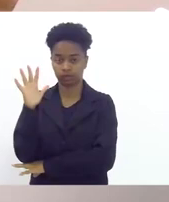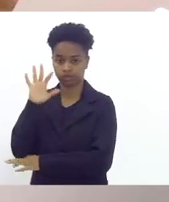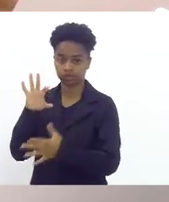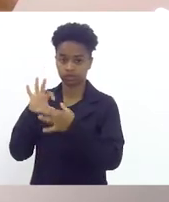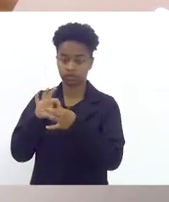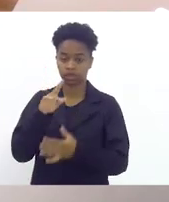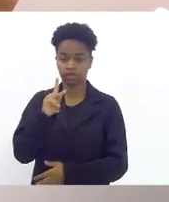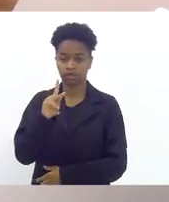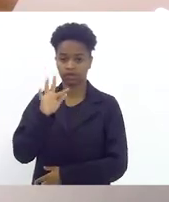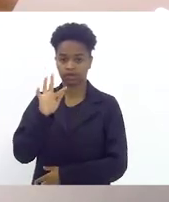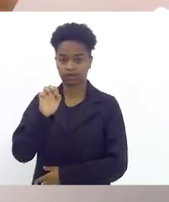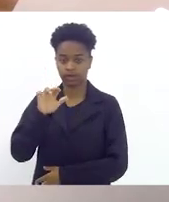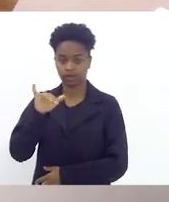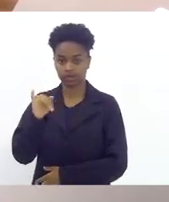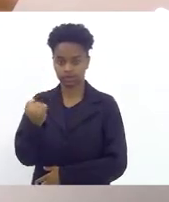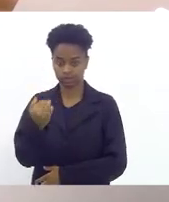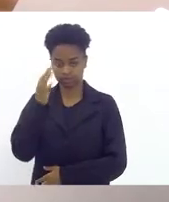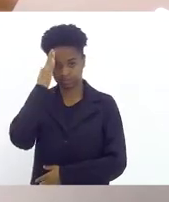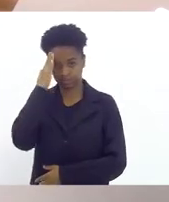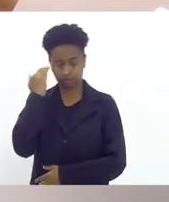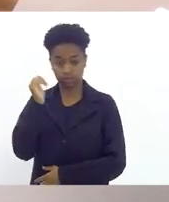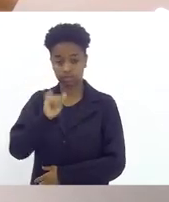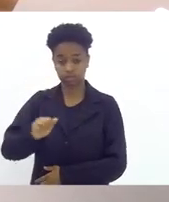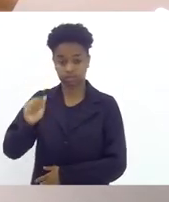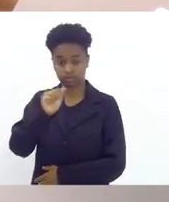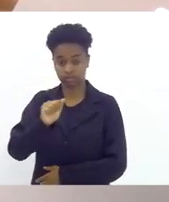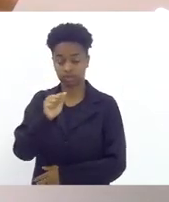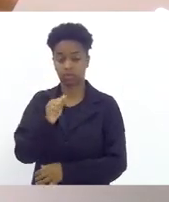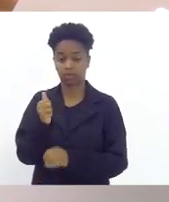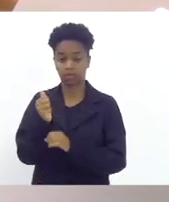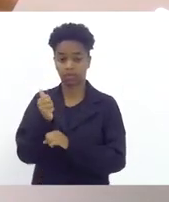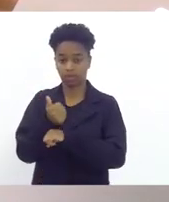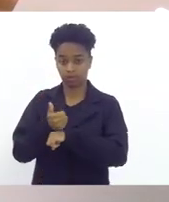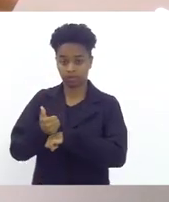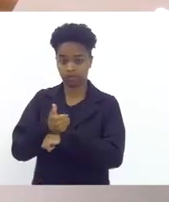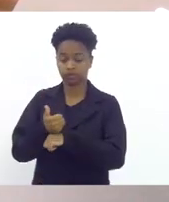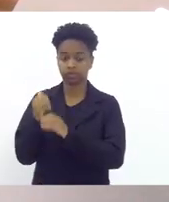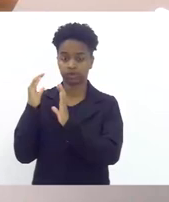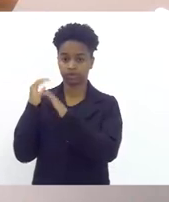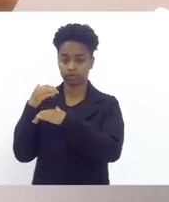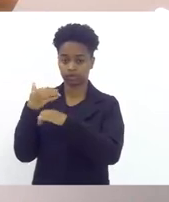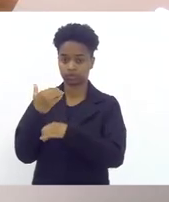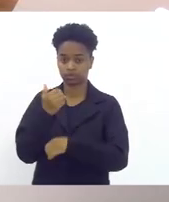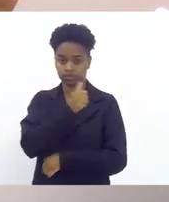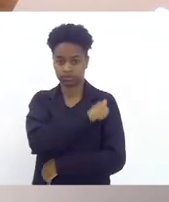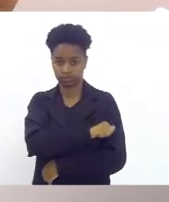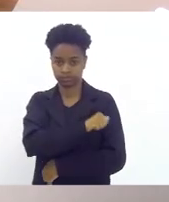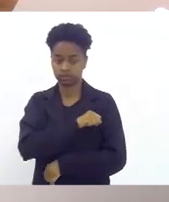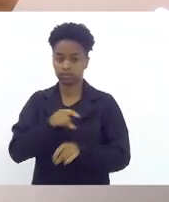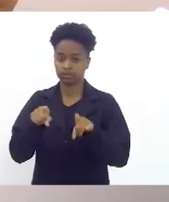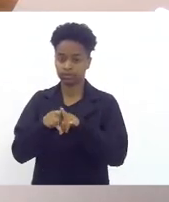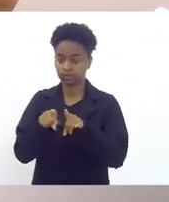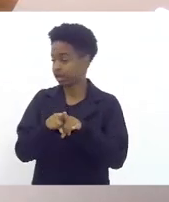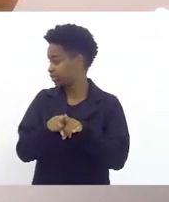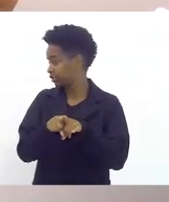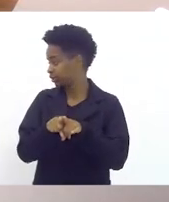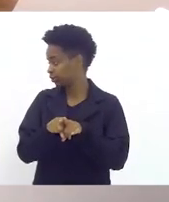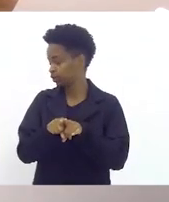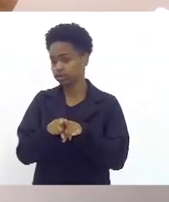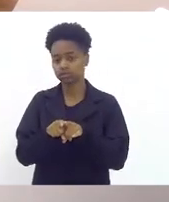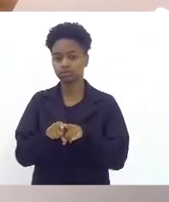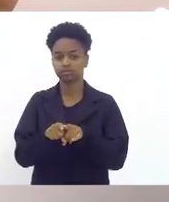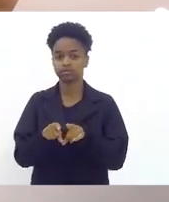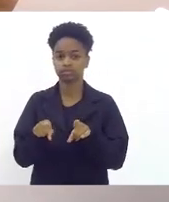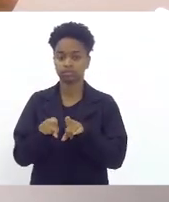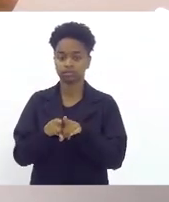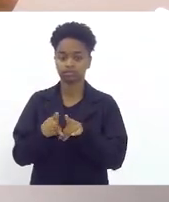pfj da associação profissional dos Engenheiros florestais do Estado do Rio e também faz parte de